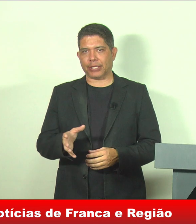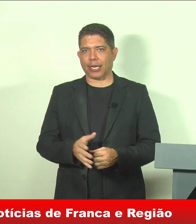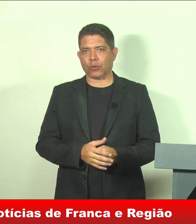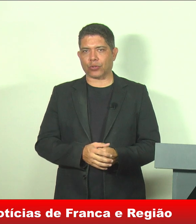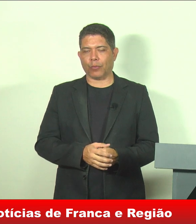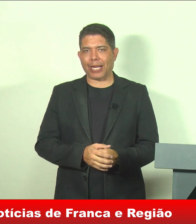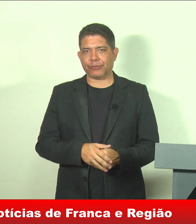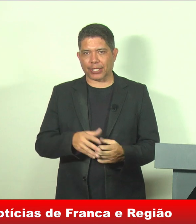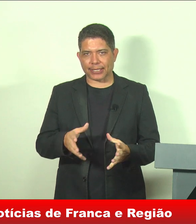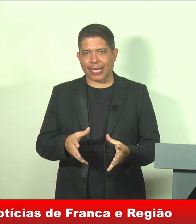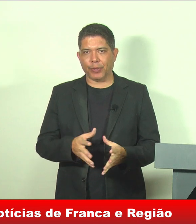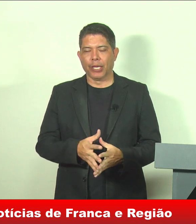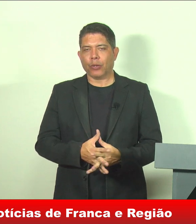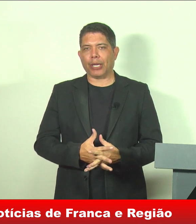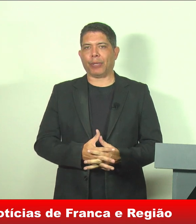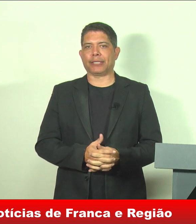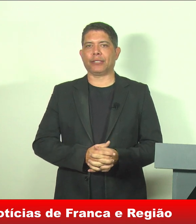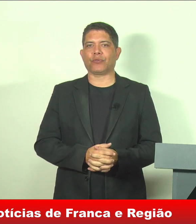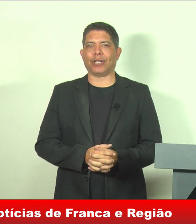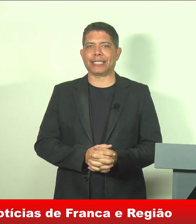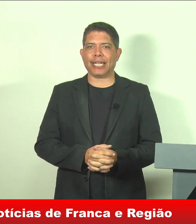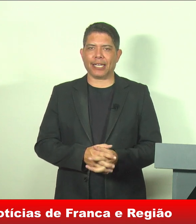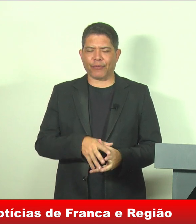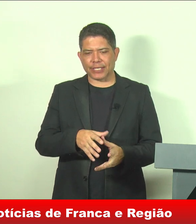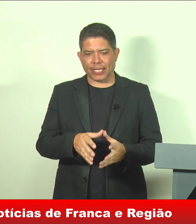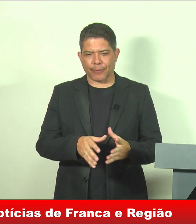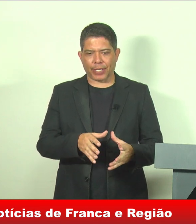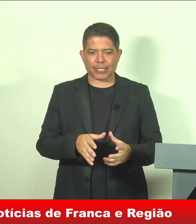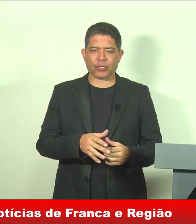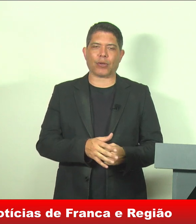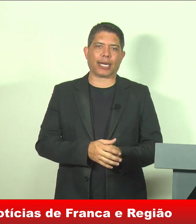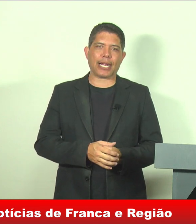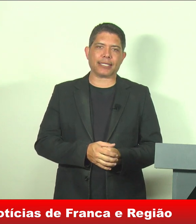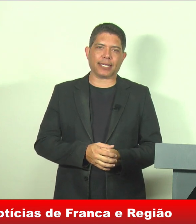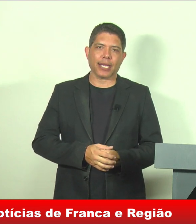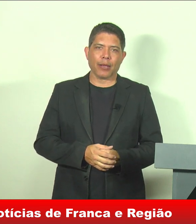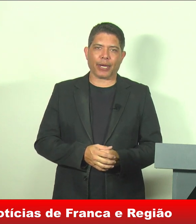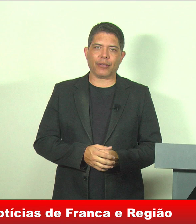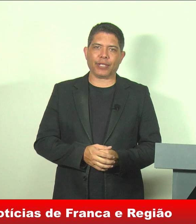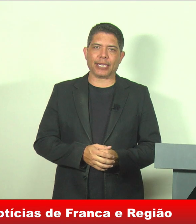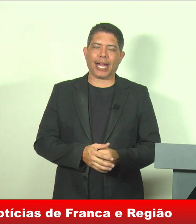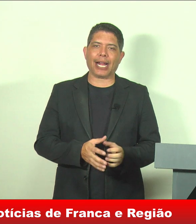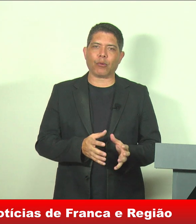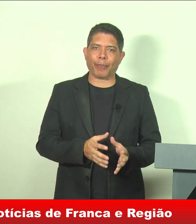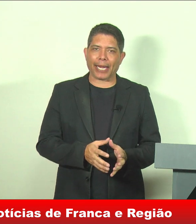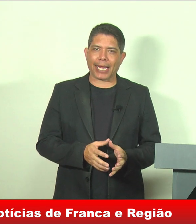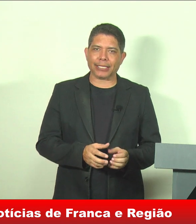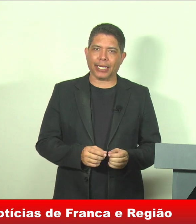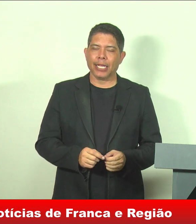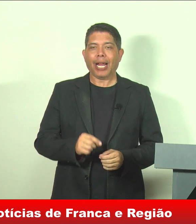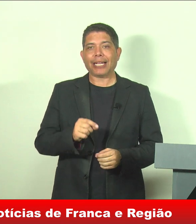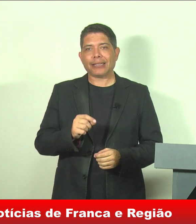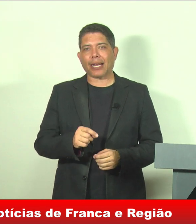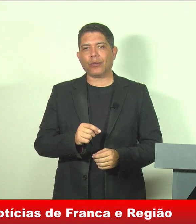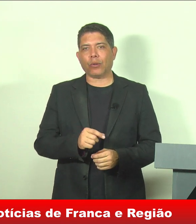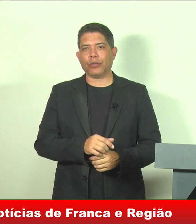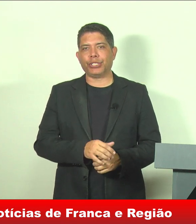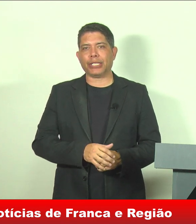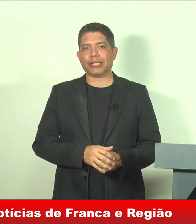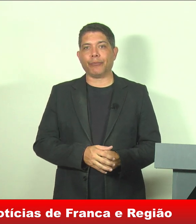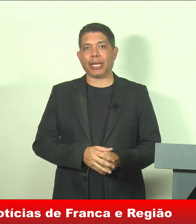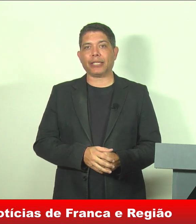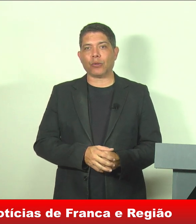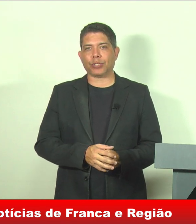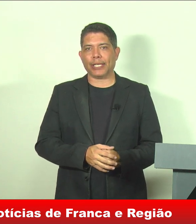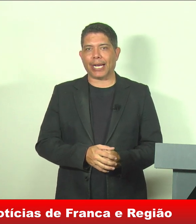que você já está acostumado, já sabe o que é preciso fazer, né? Fazer a limpeza na sua casa para evitar a água parada, a